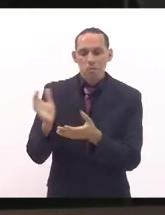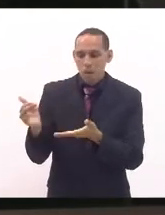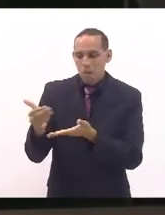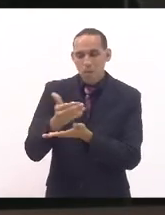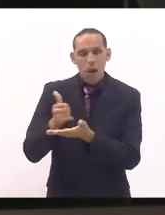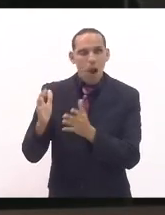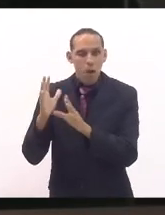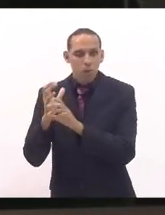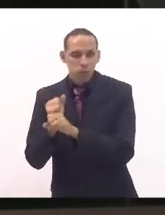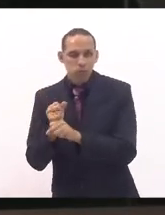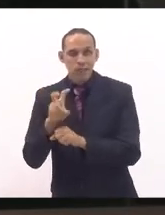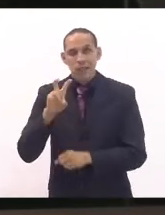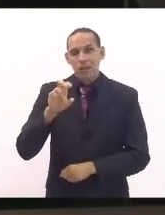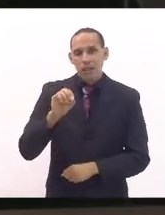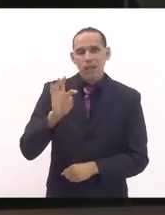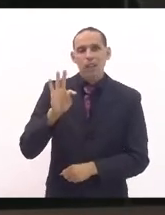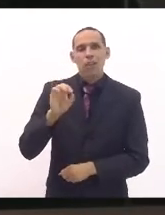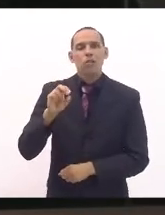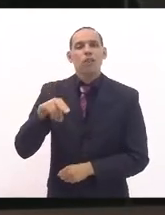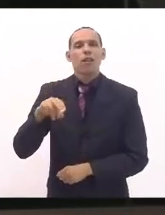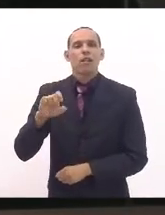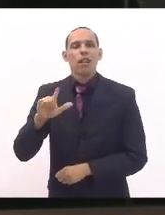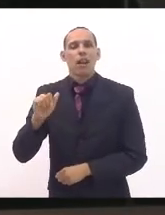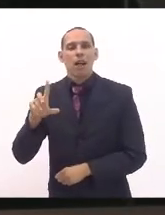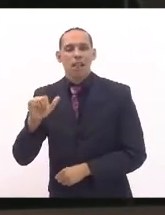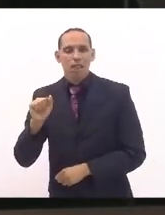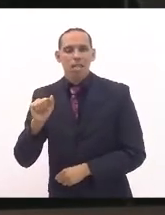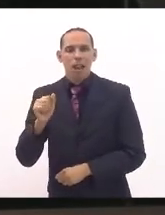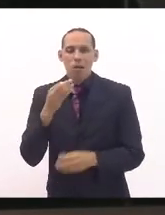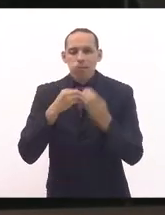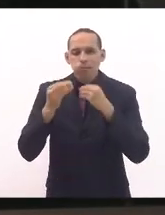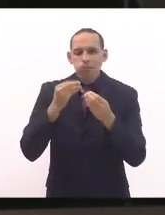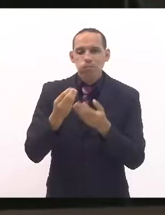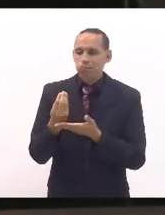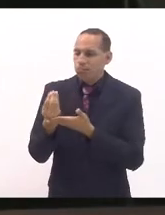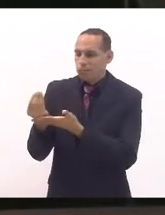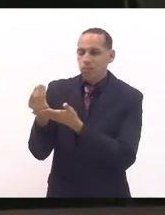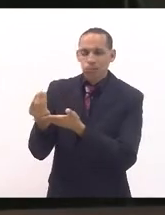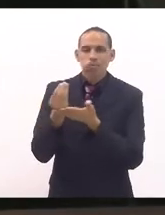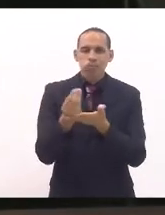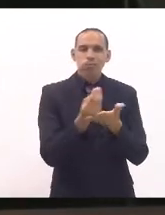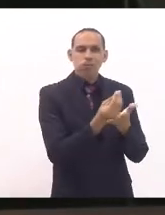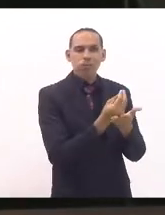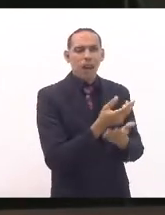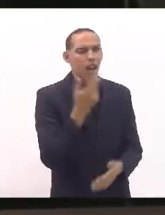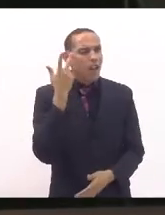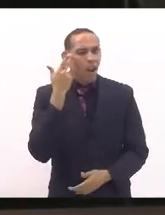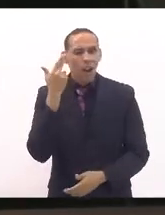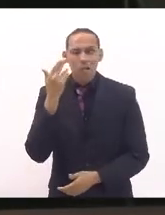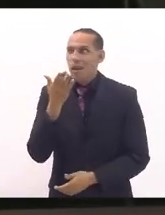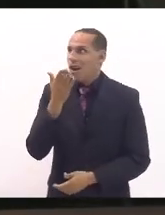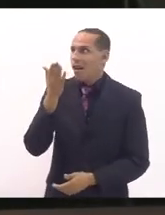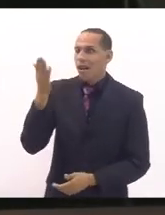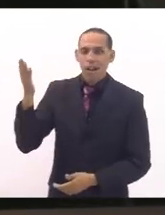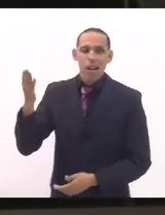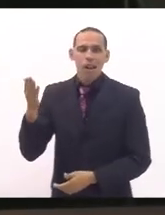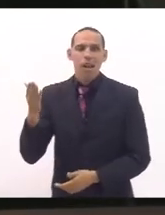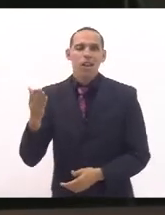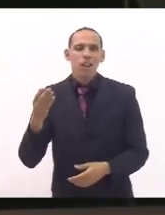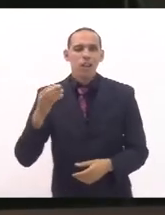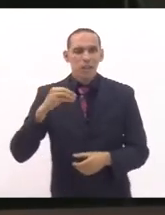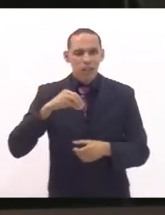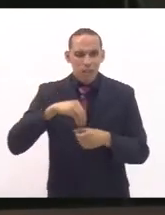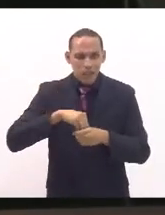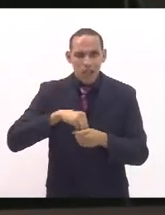doação. É muito comum que diversas torcidas elas tenham um trabalho no território da qual elas